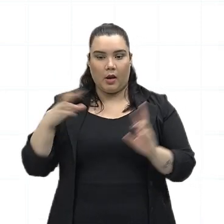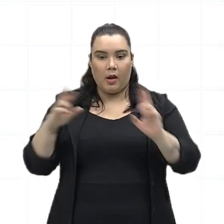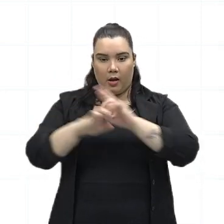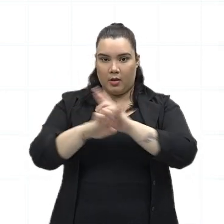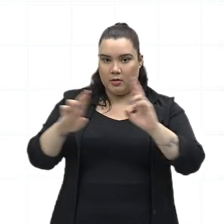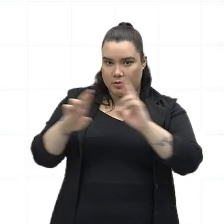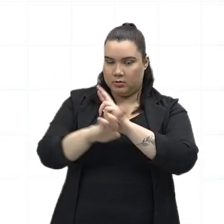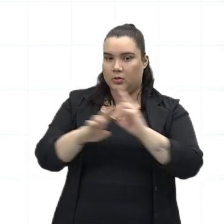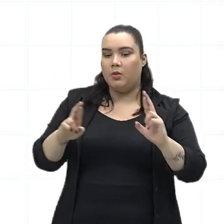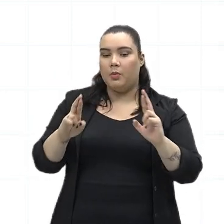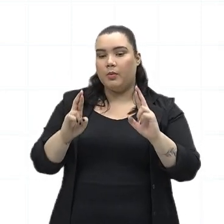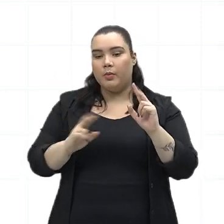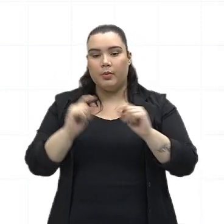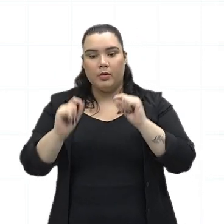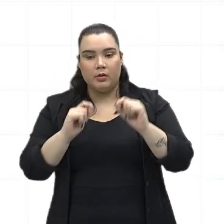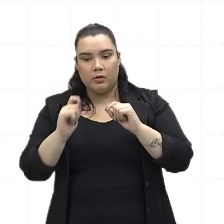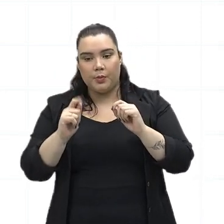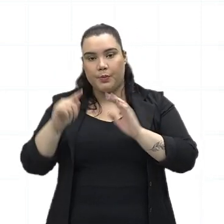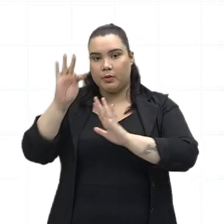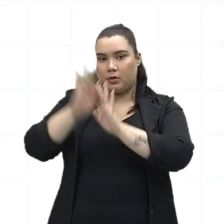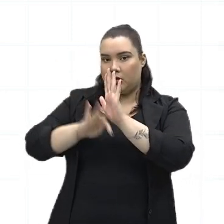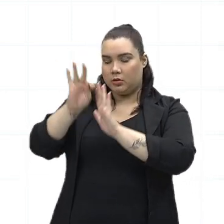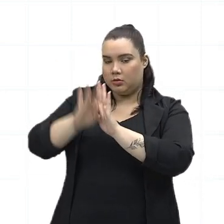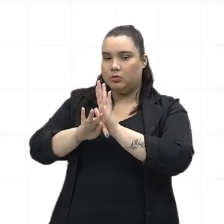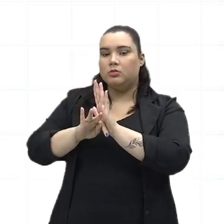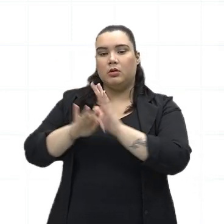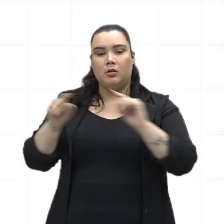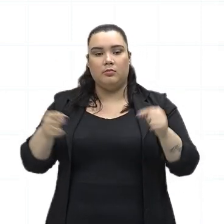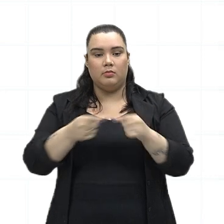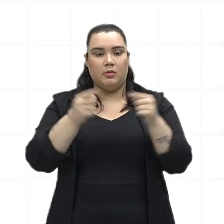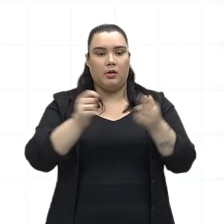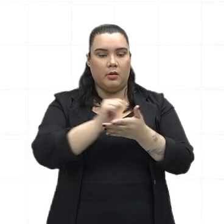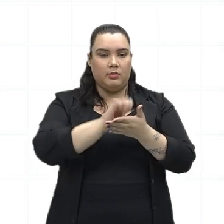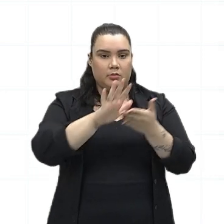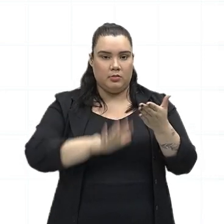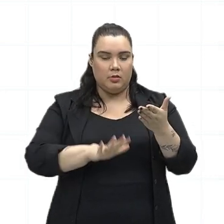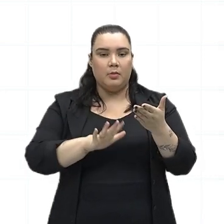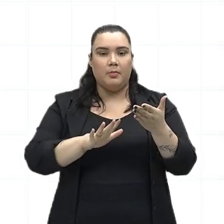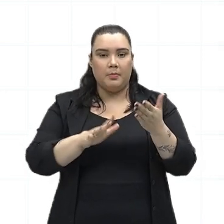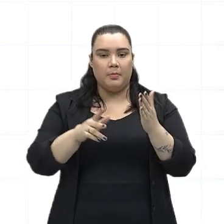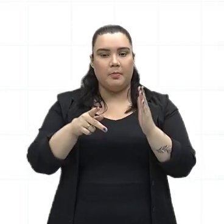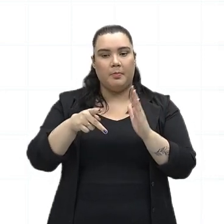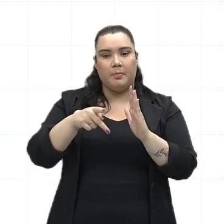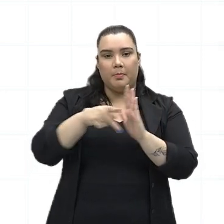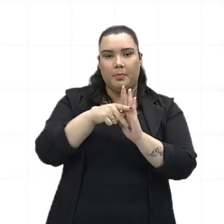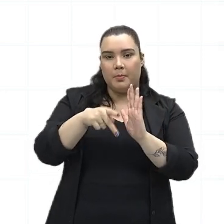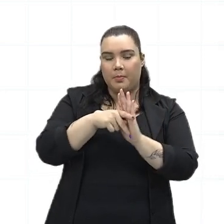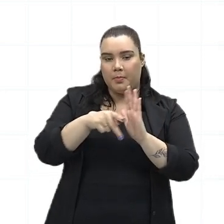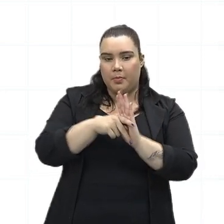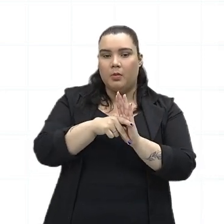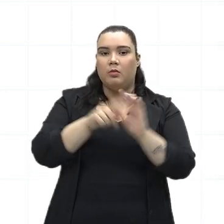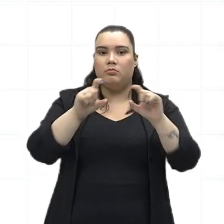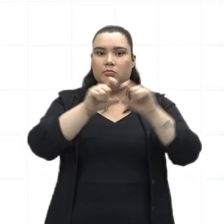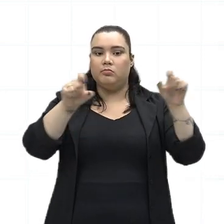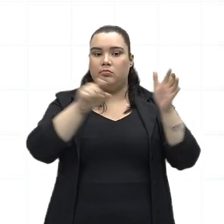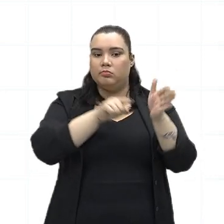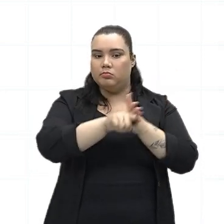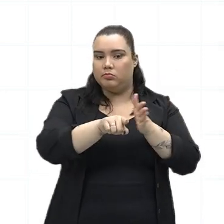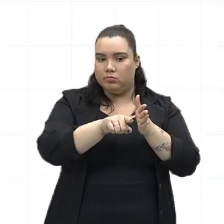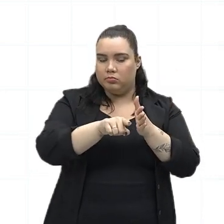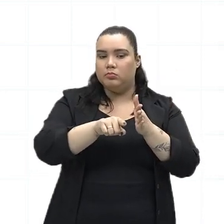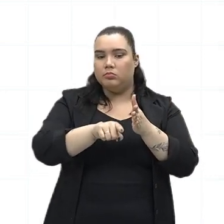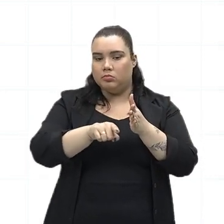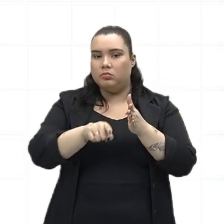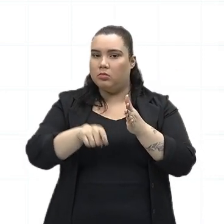relacionando aqui o texto com atividades, com as questões que caem